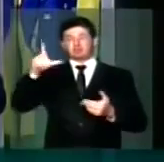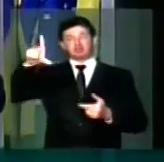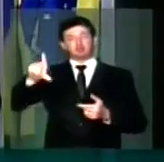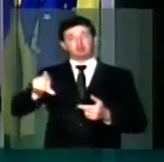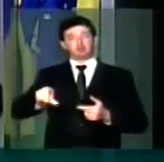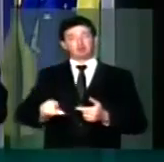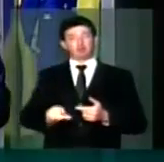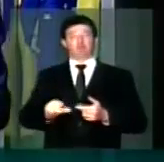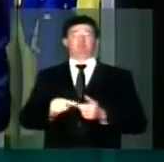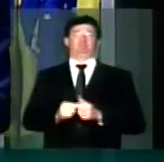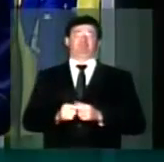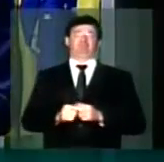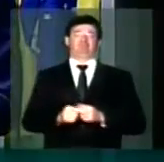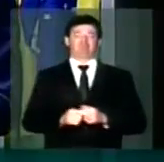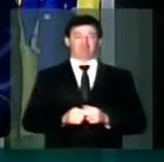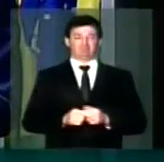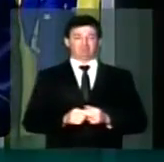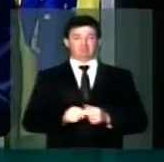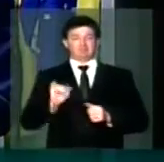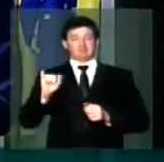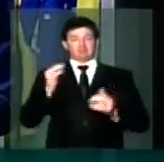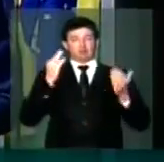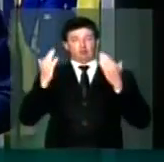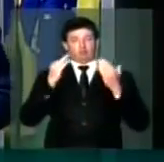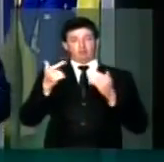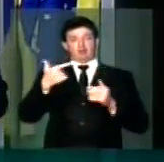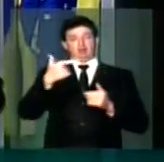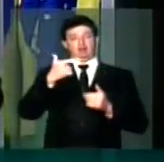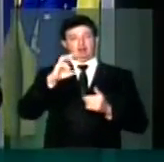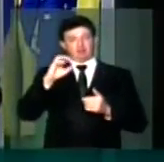65% em relação ao ano de